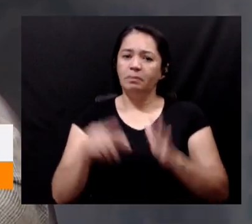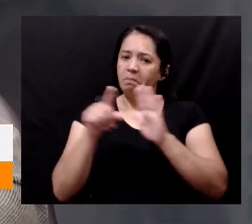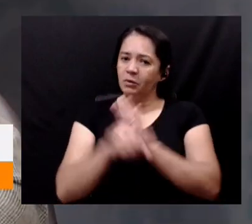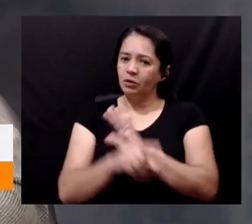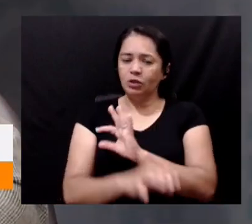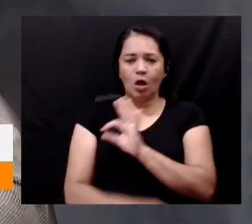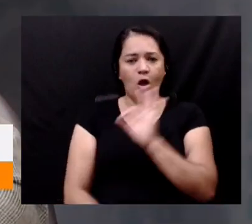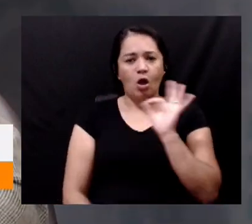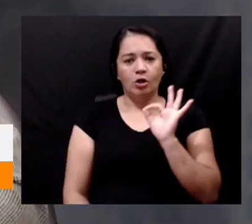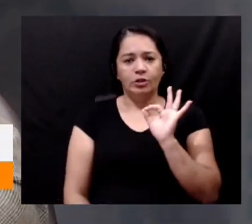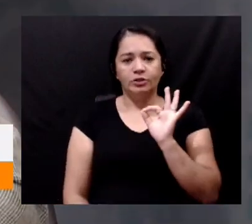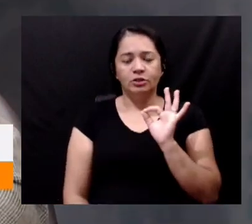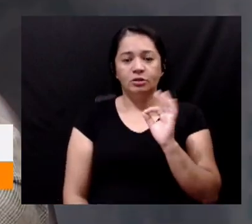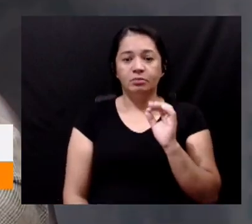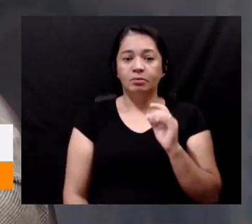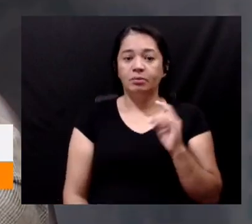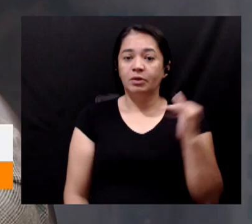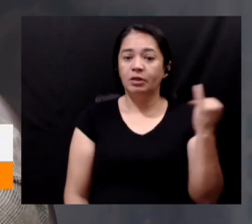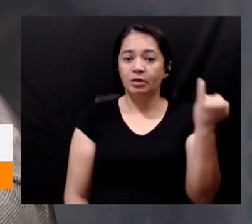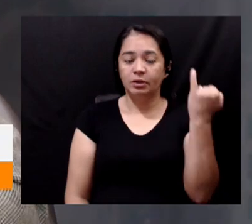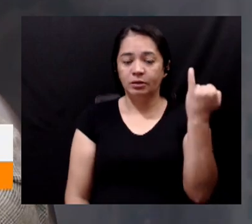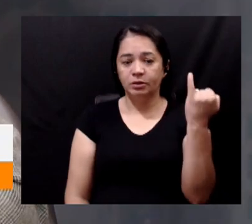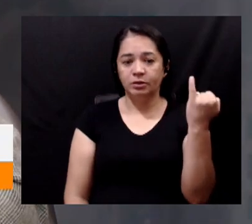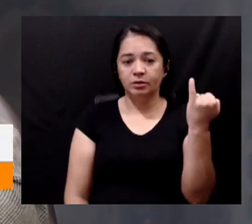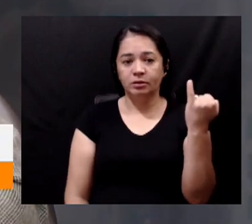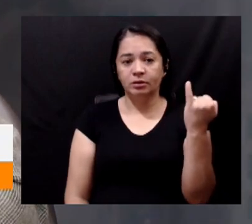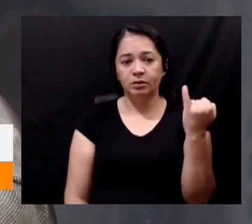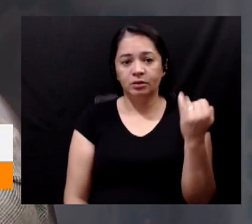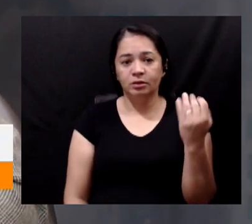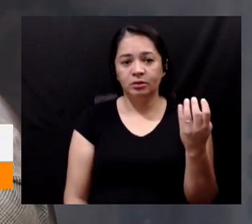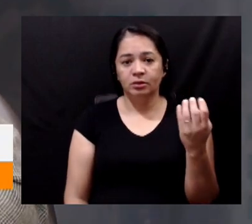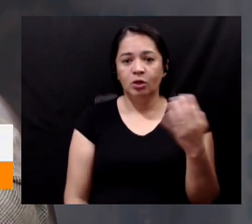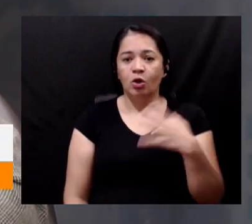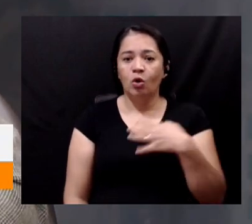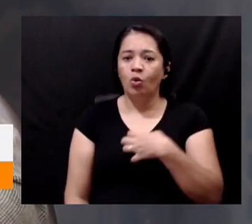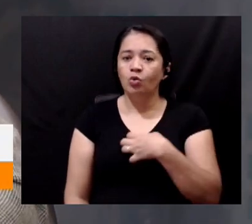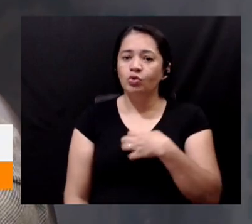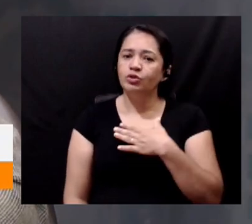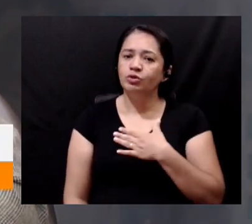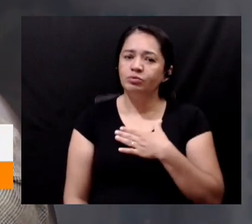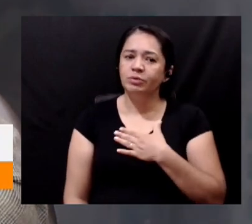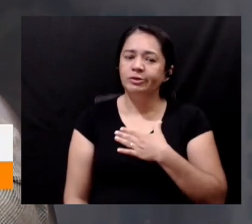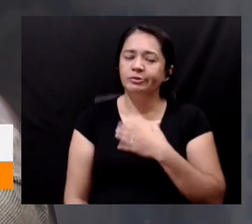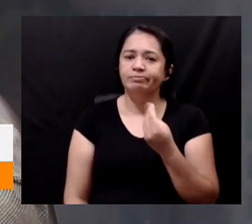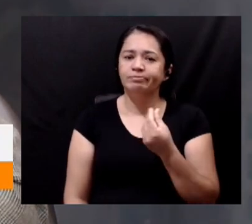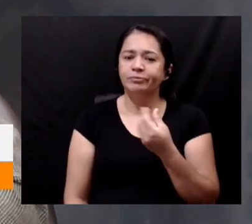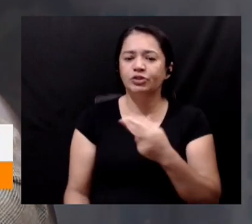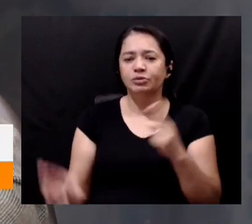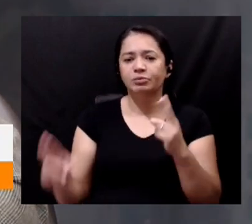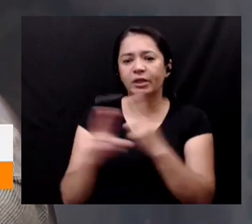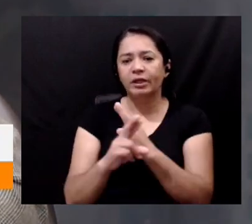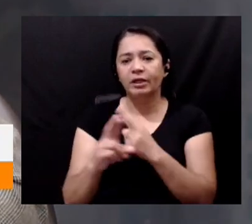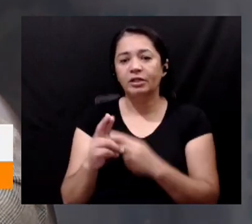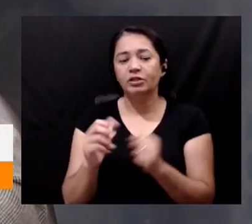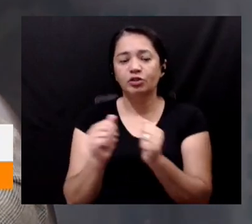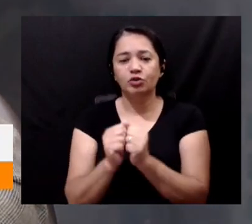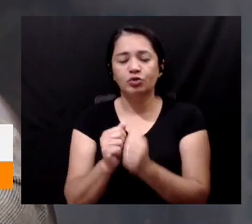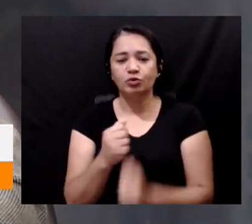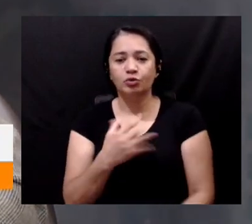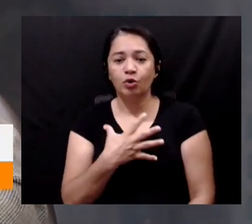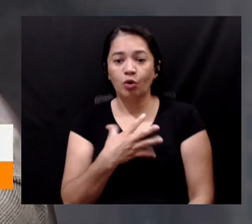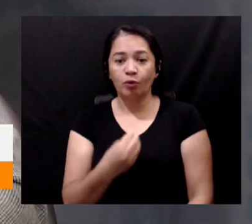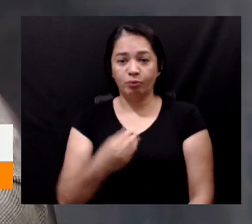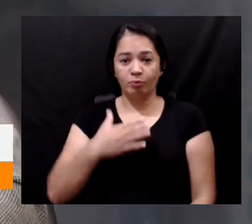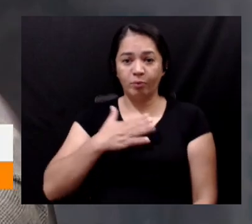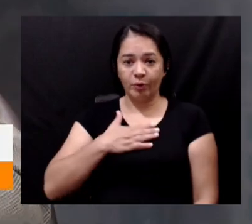muito importante isso, esse meu jeito de me, relacionar com meu filho. Uhum, Aí você começou a falar, na